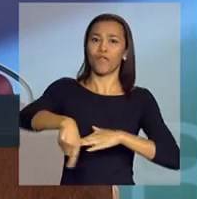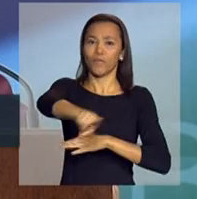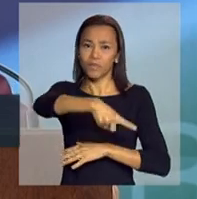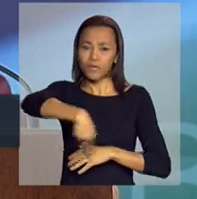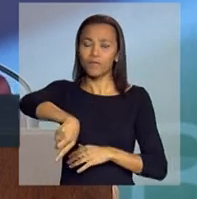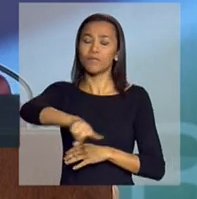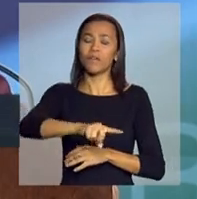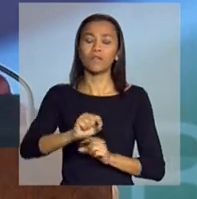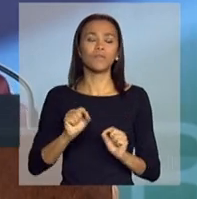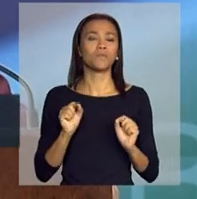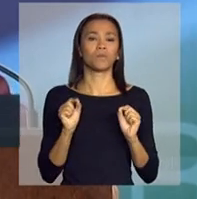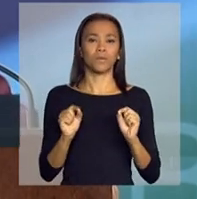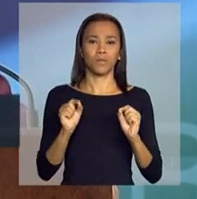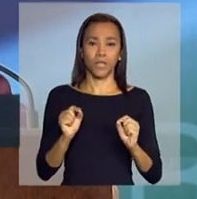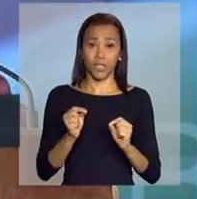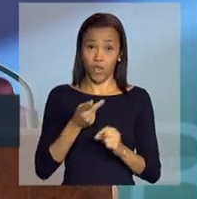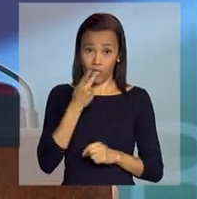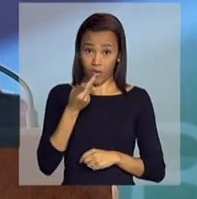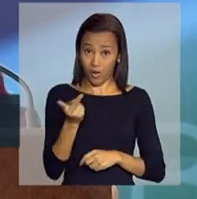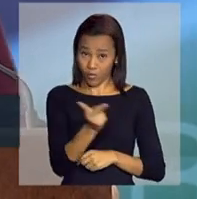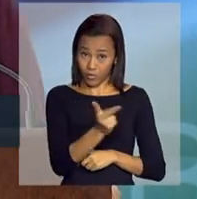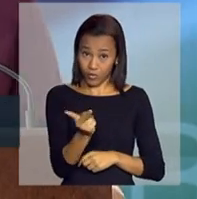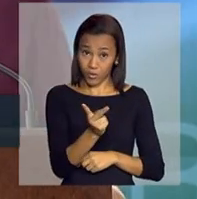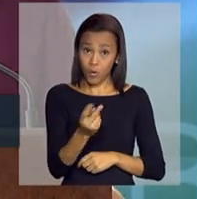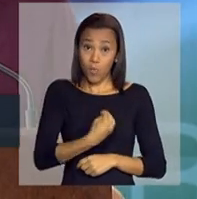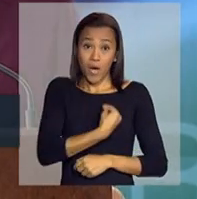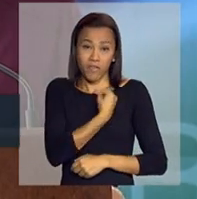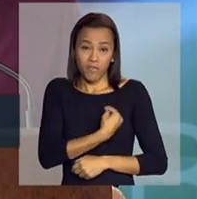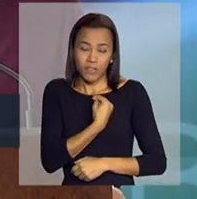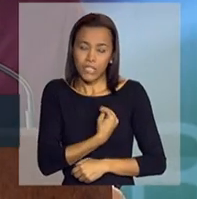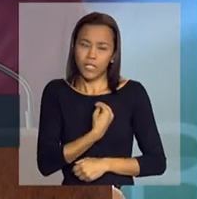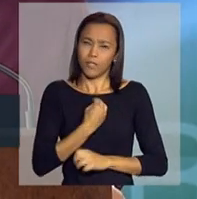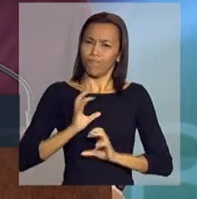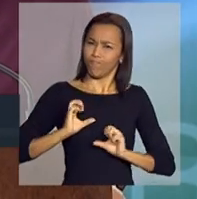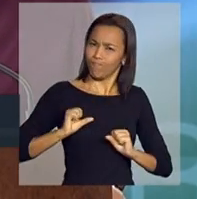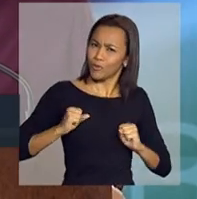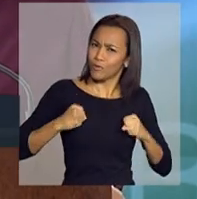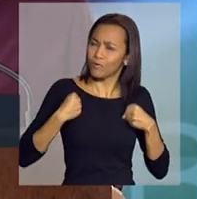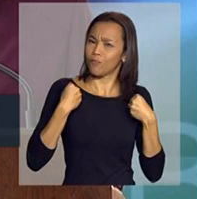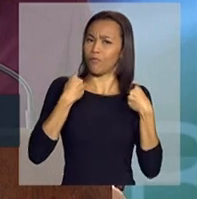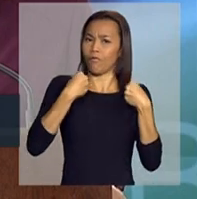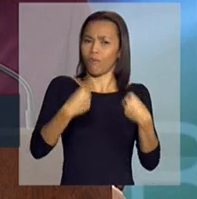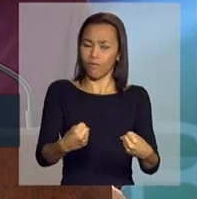uma vida cheia de esforços,